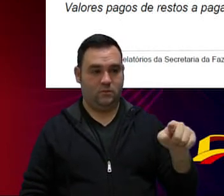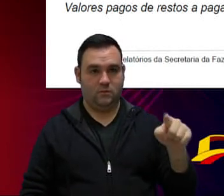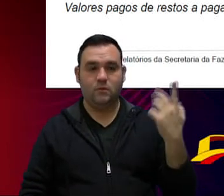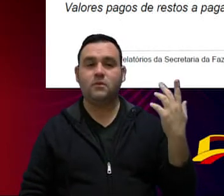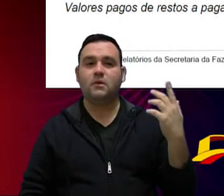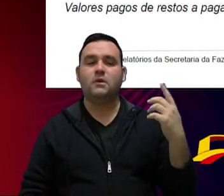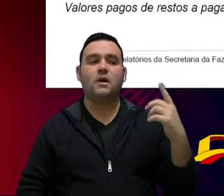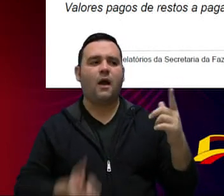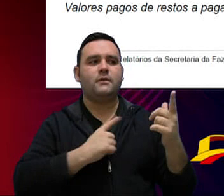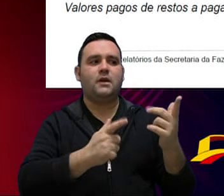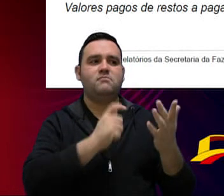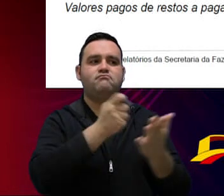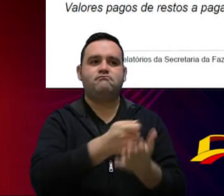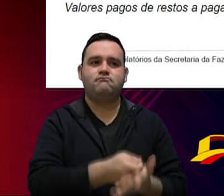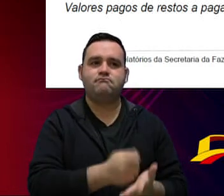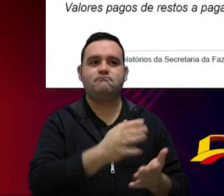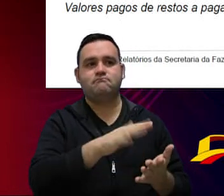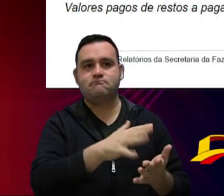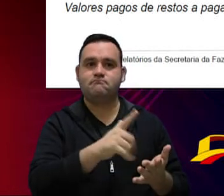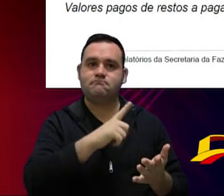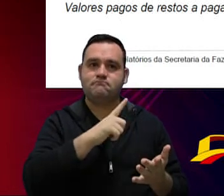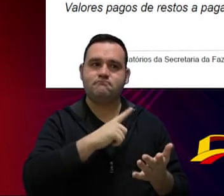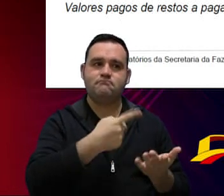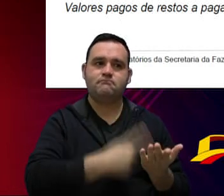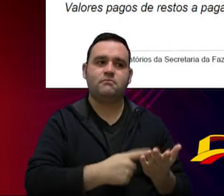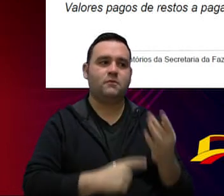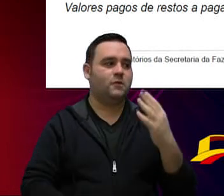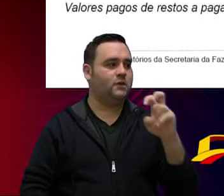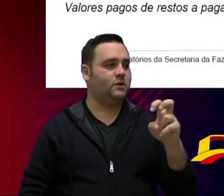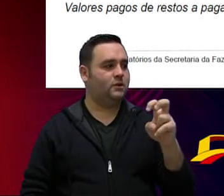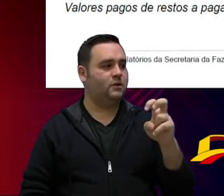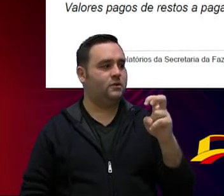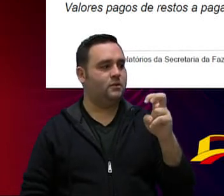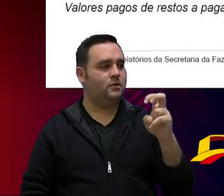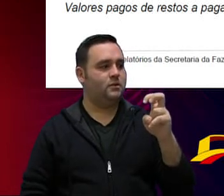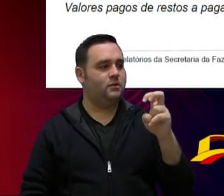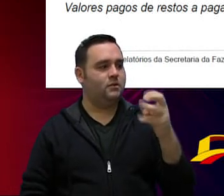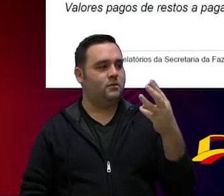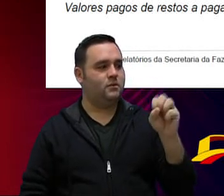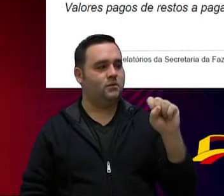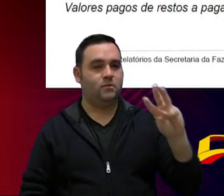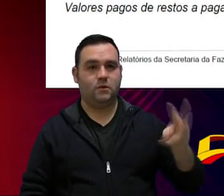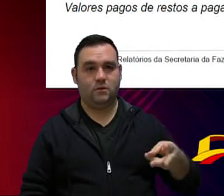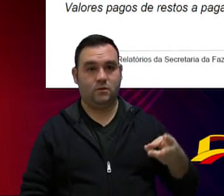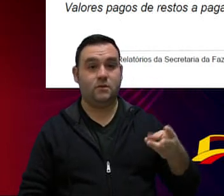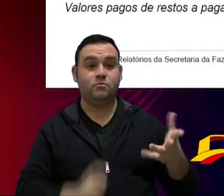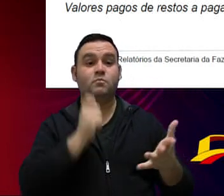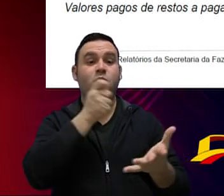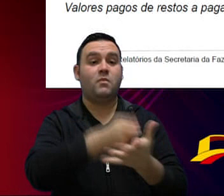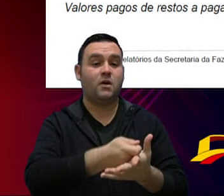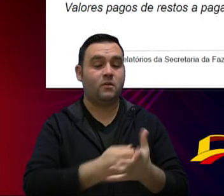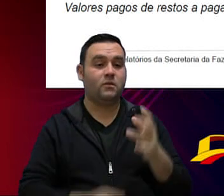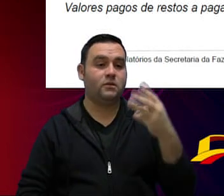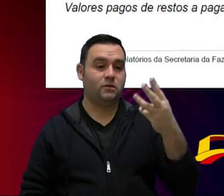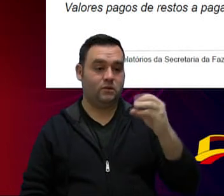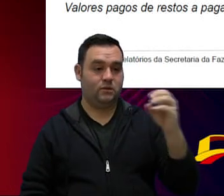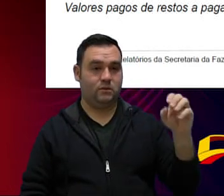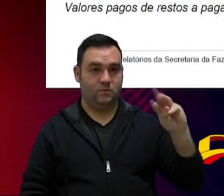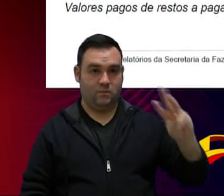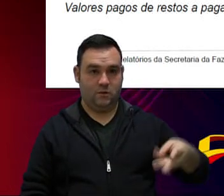mil empenhado 538 milhões 606 mil pago 200 milhões